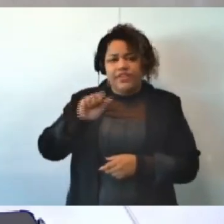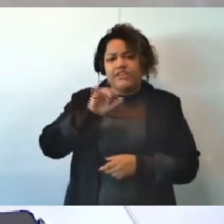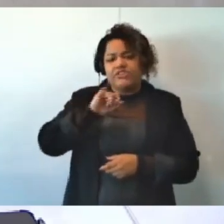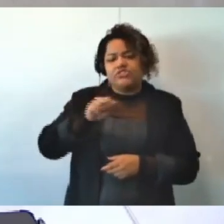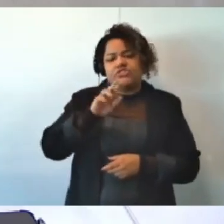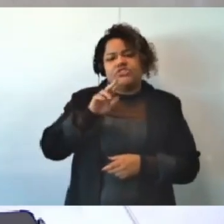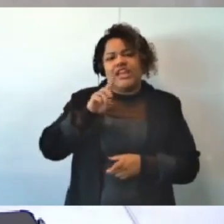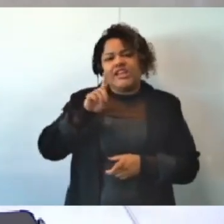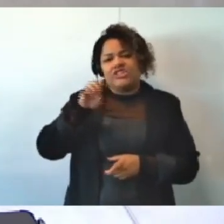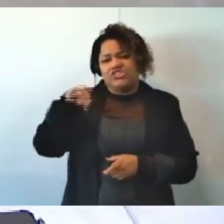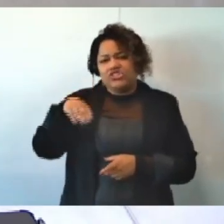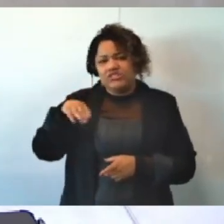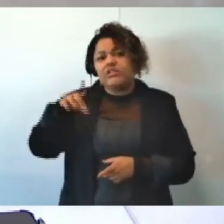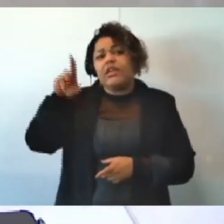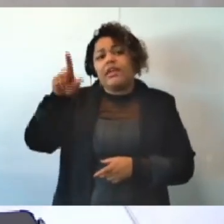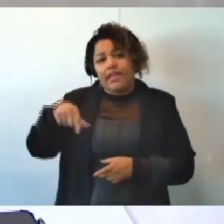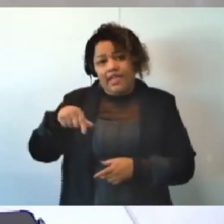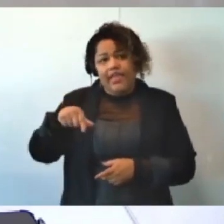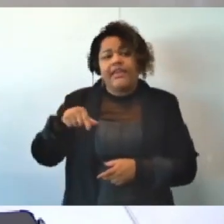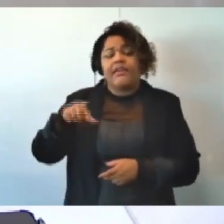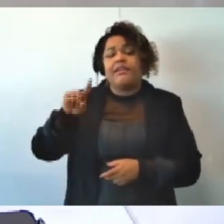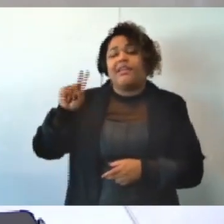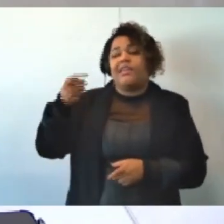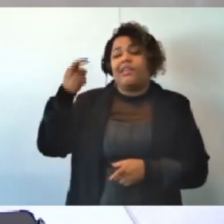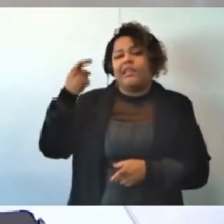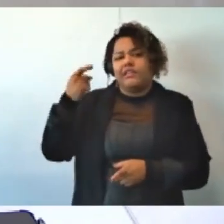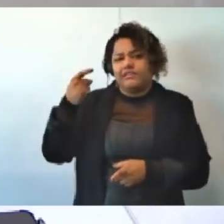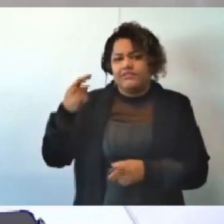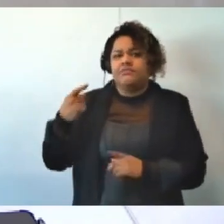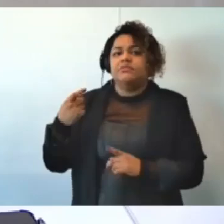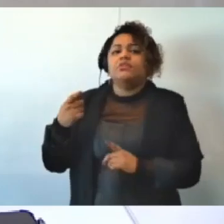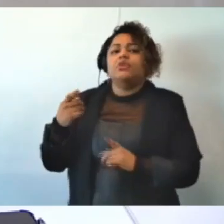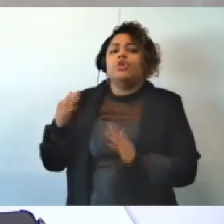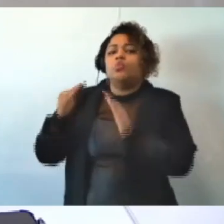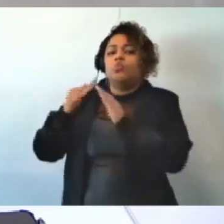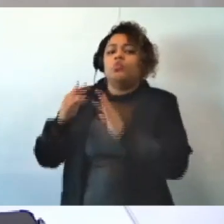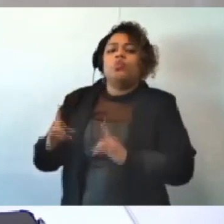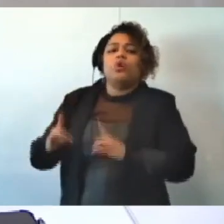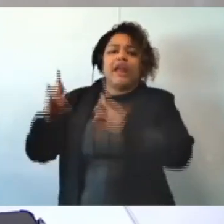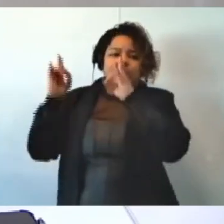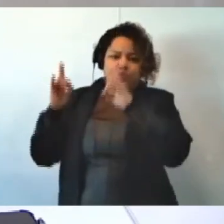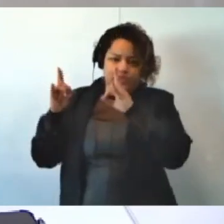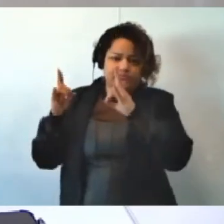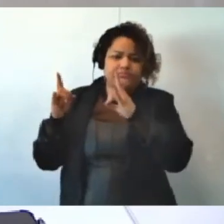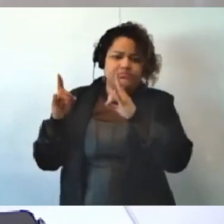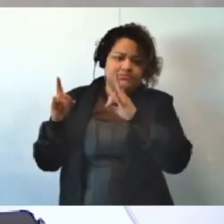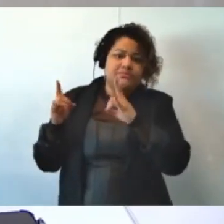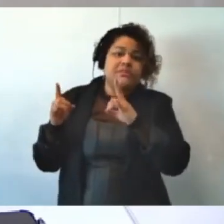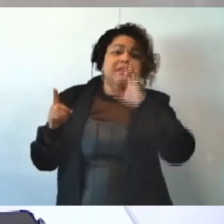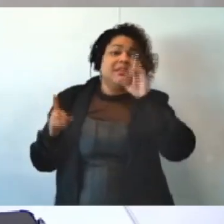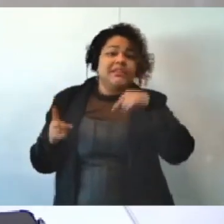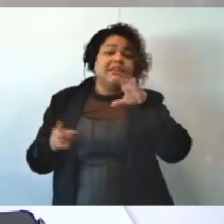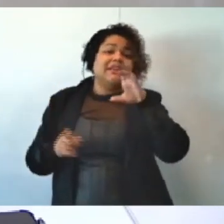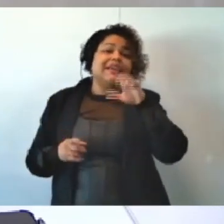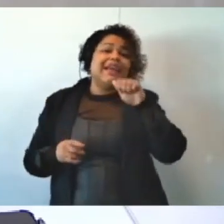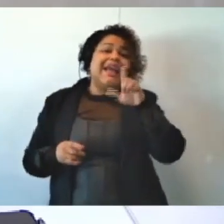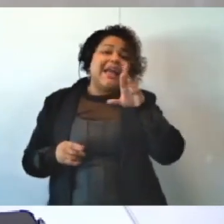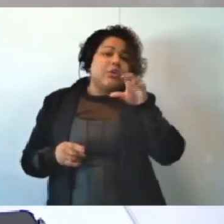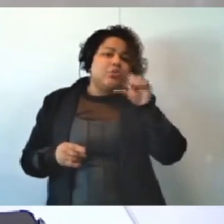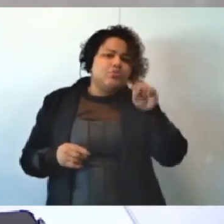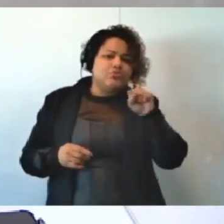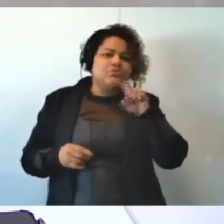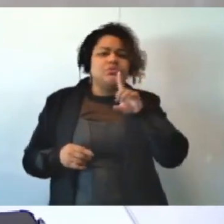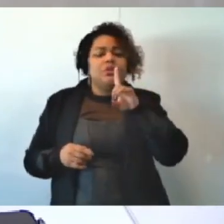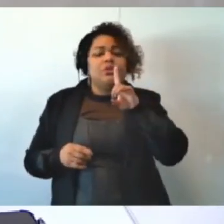nós podemos contar com essa coisa linda que Carlos Drummond de Andrade morou na Silva Jardim por